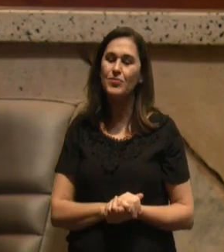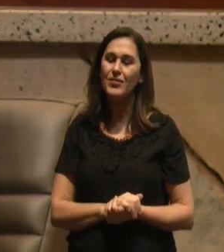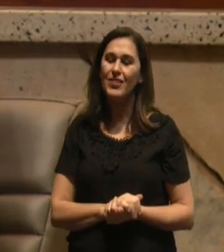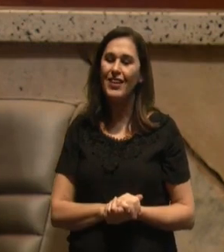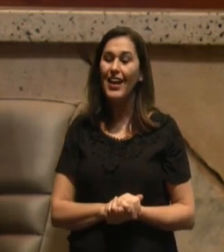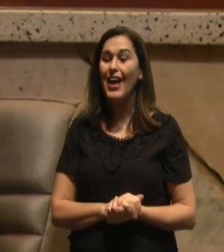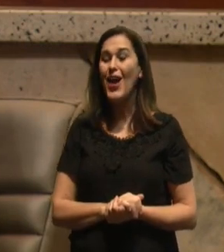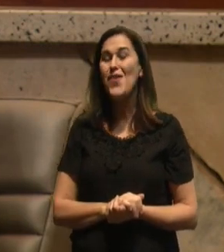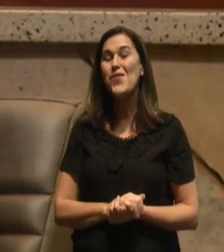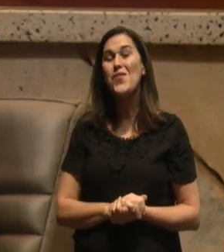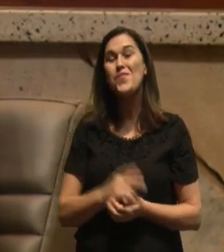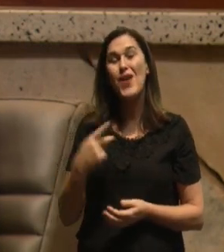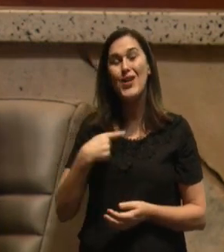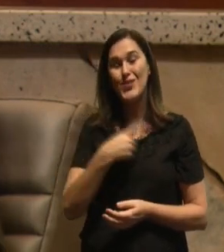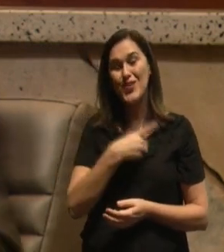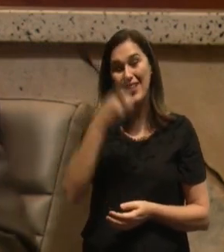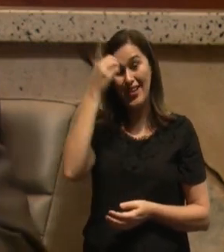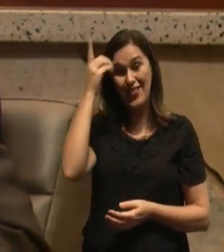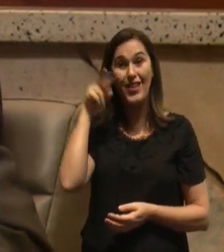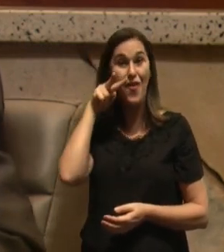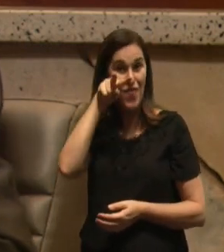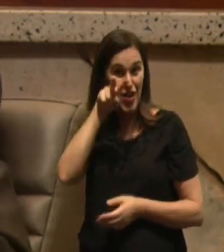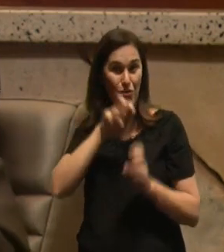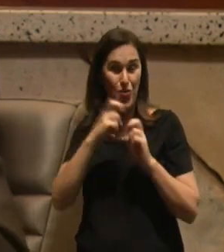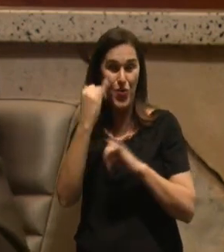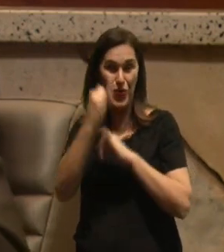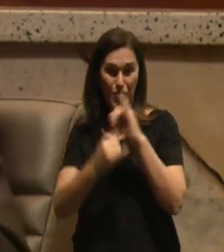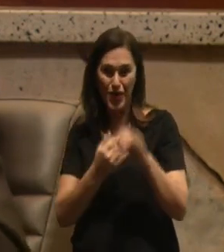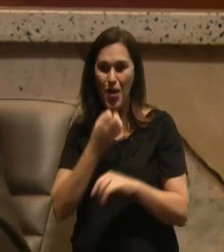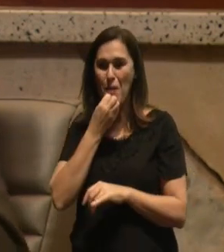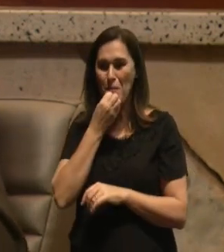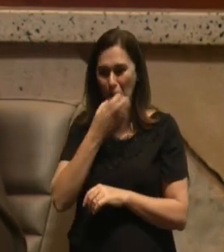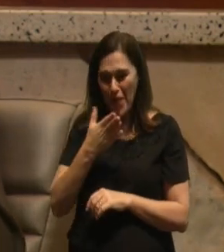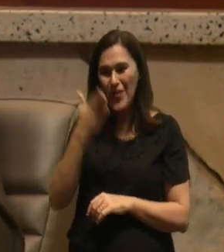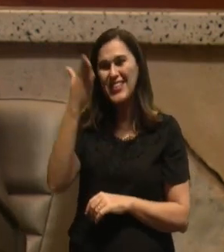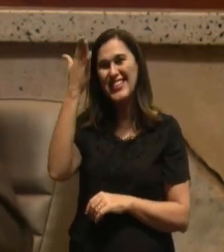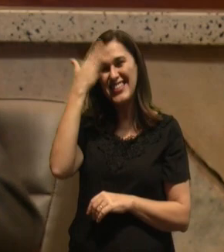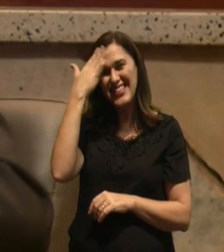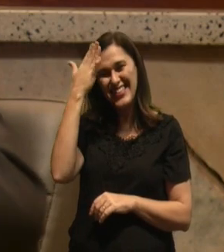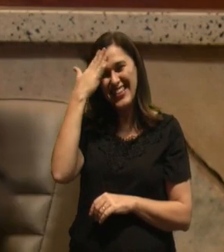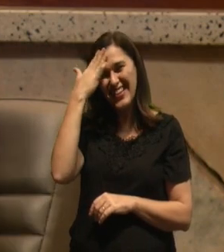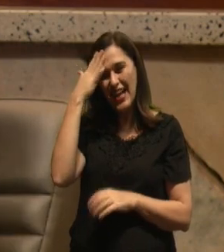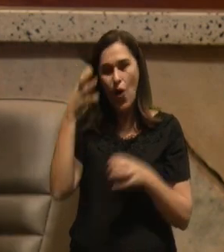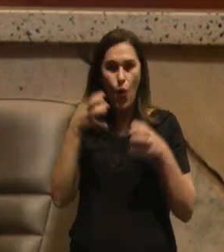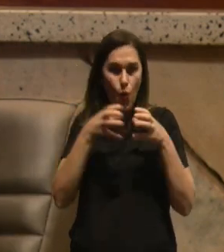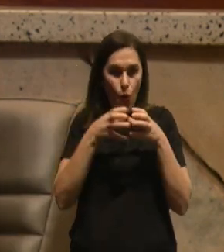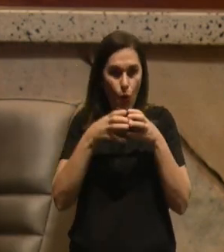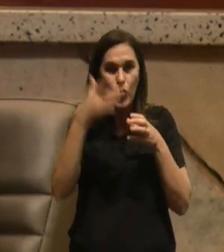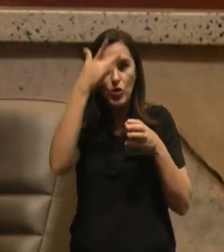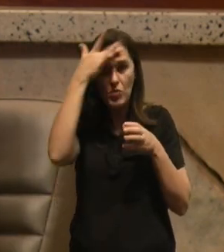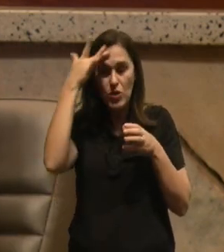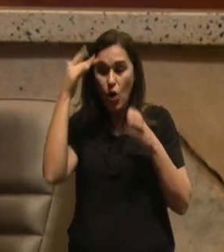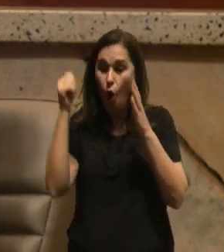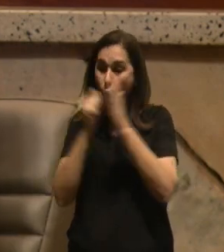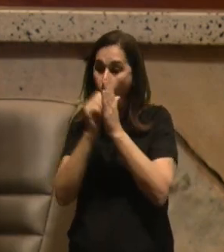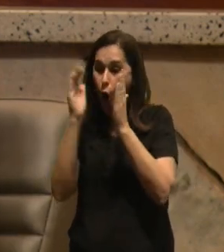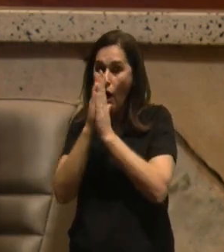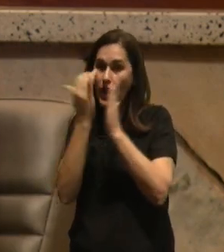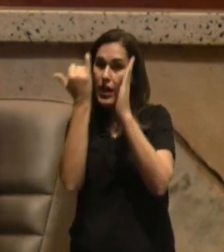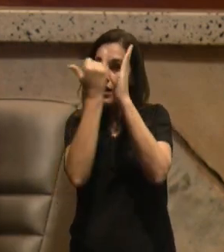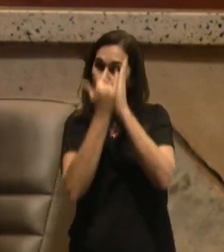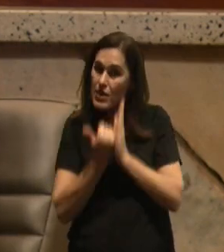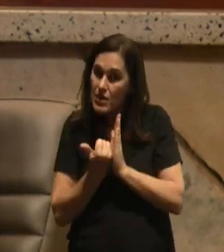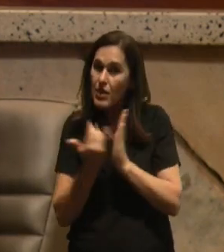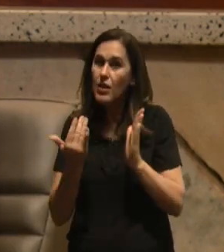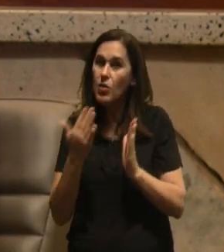está nos acompanhando nesta hora, né? É bom nós sabermos que um grupo de irmãos estava intercedendo por toda a